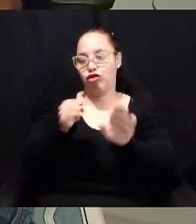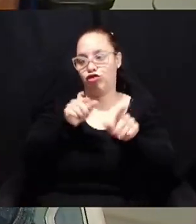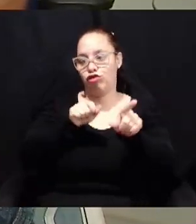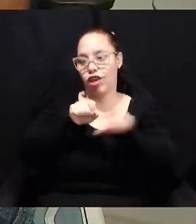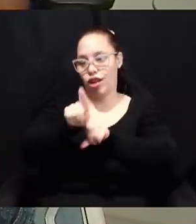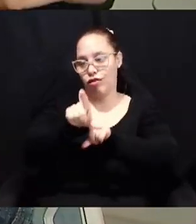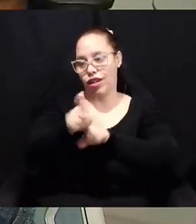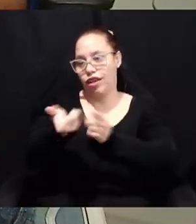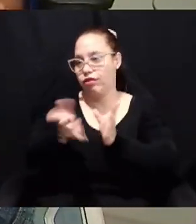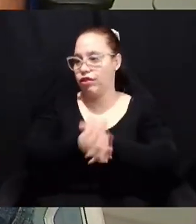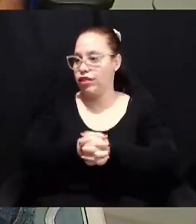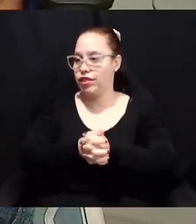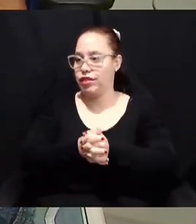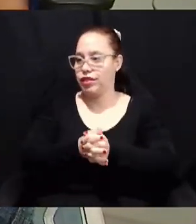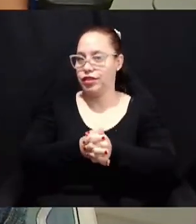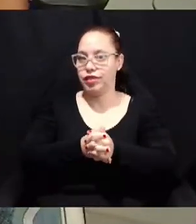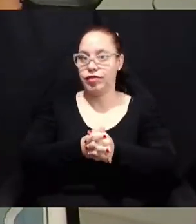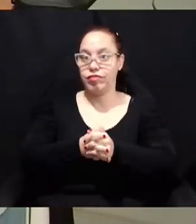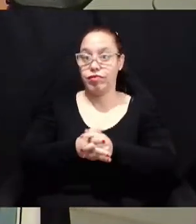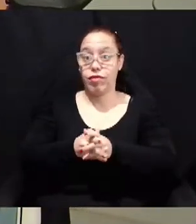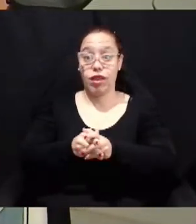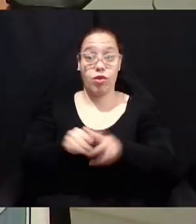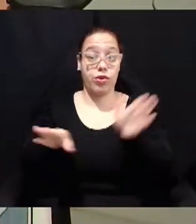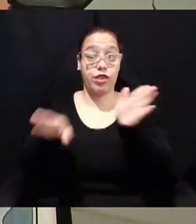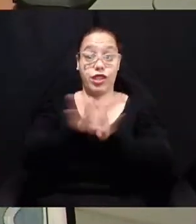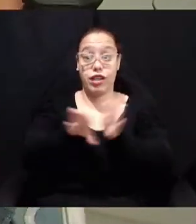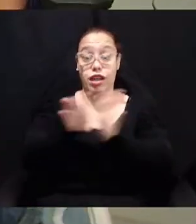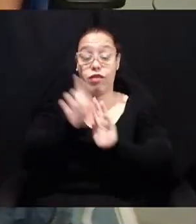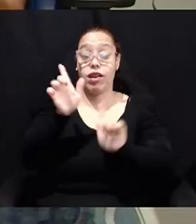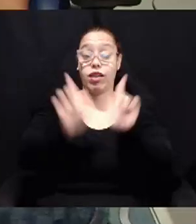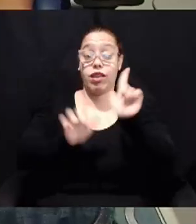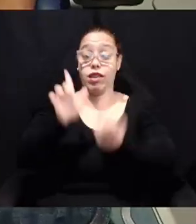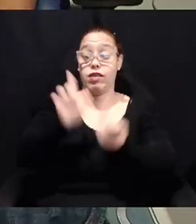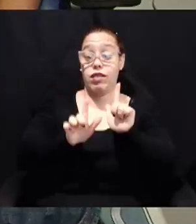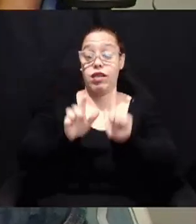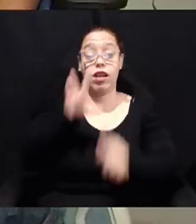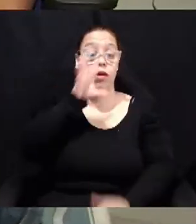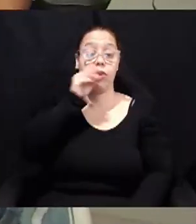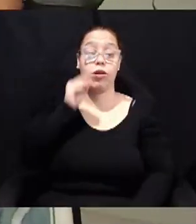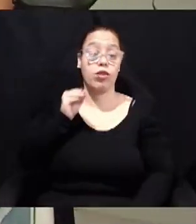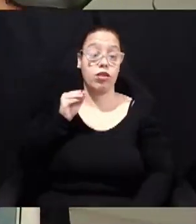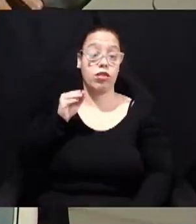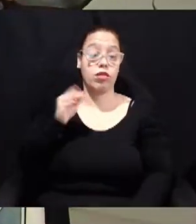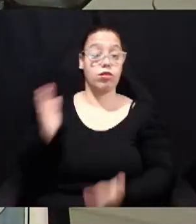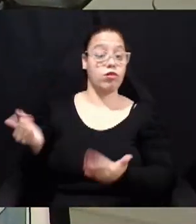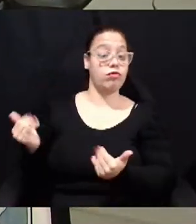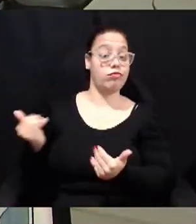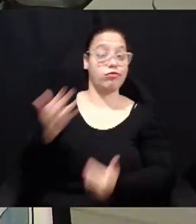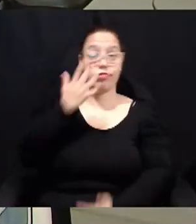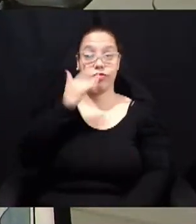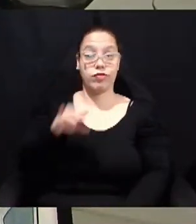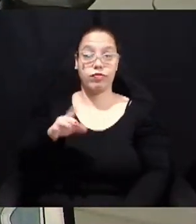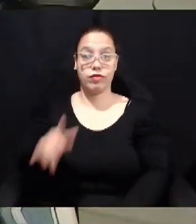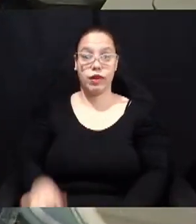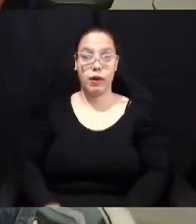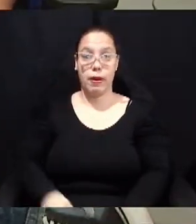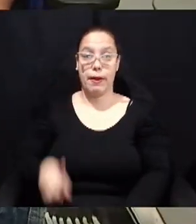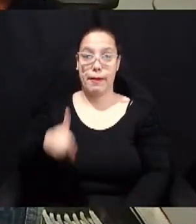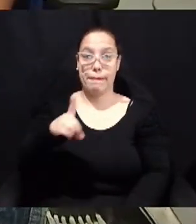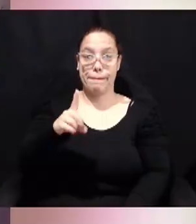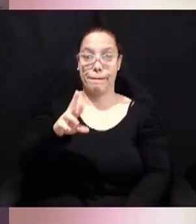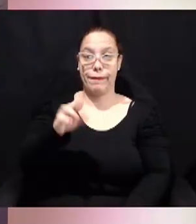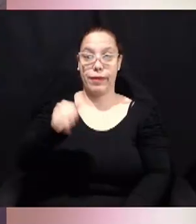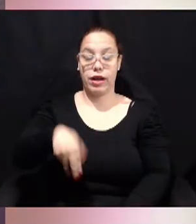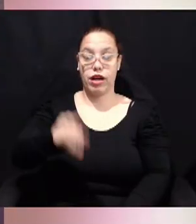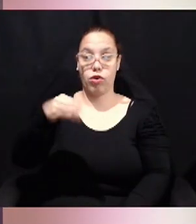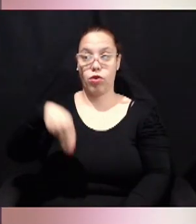ali recebendo o que vinha na TV. E o que estava na TV na minha adolescência e na minha infância era Dragon Ball. Então passava muito Dragon Ball e